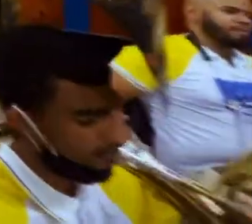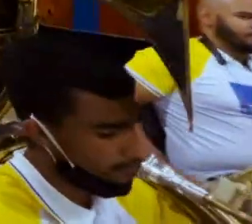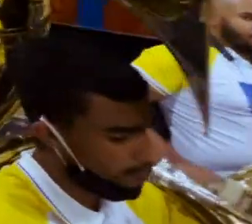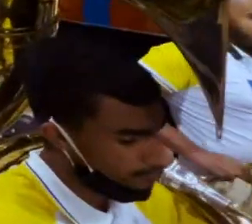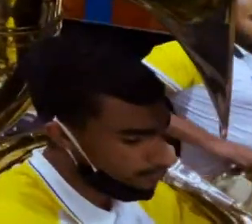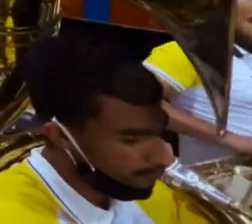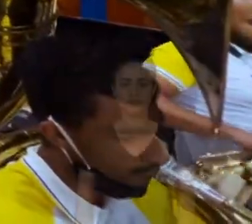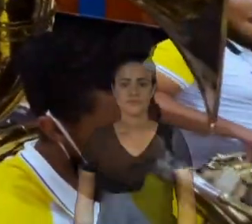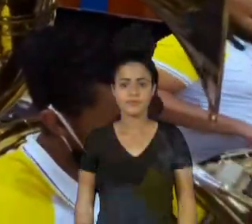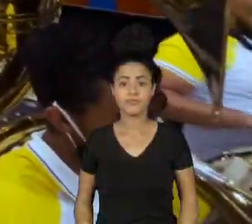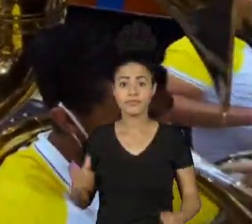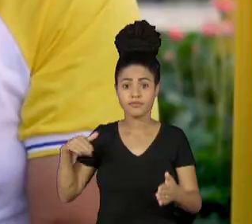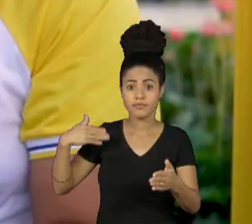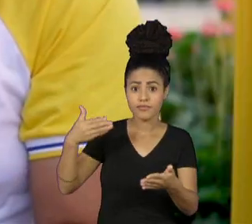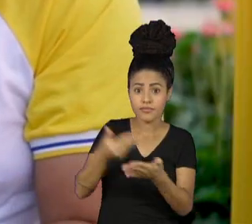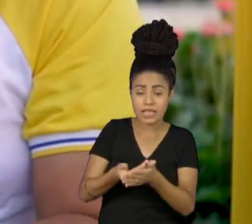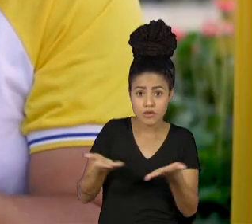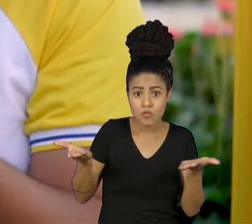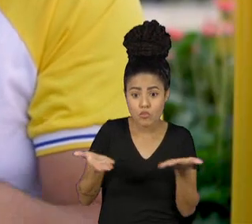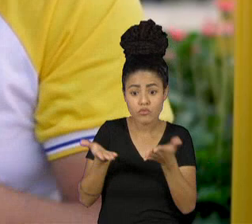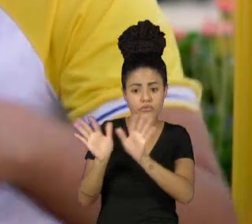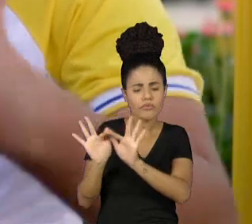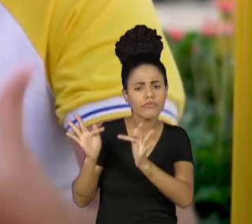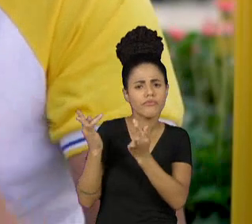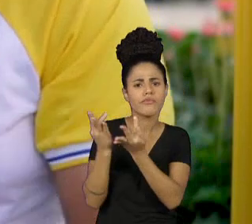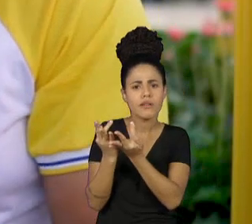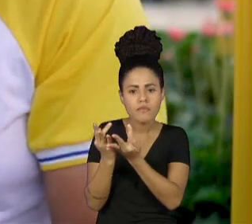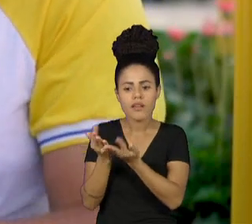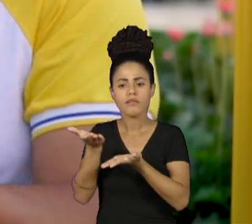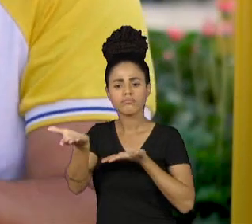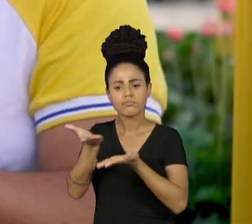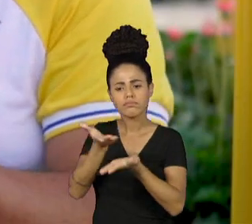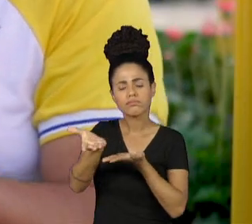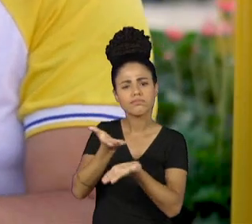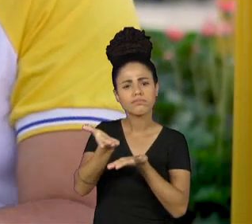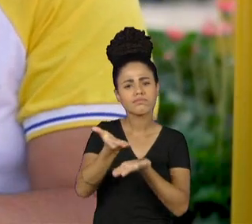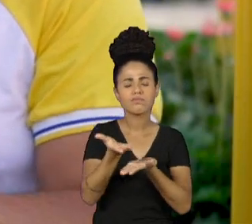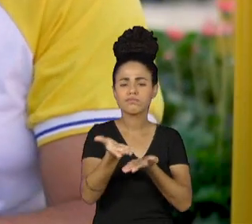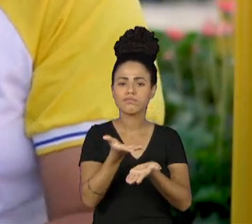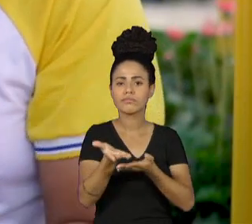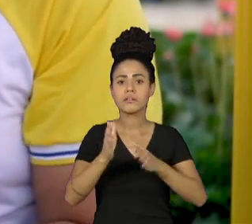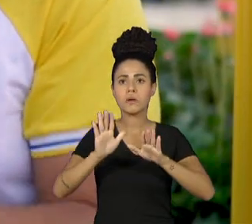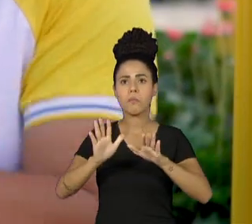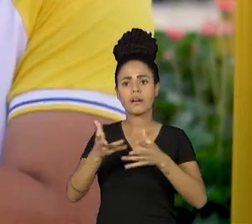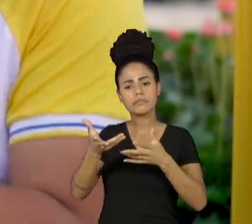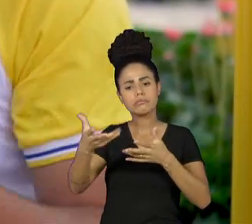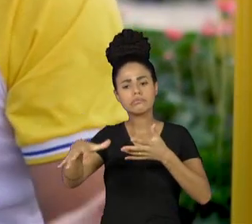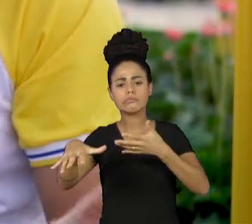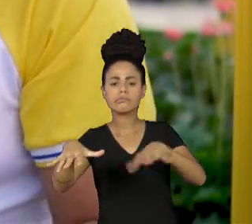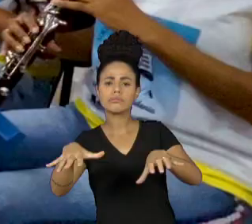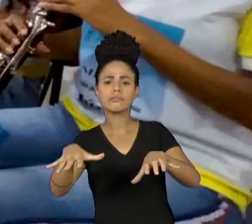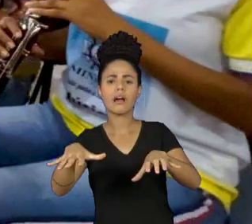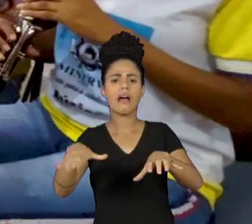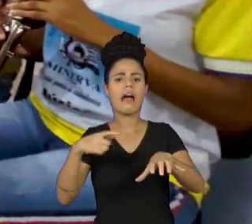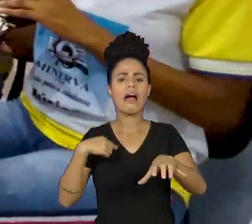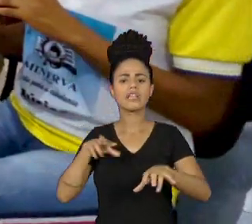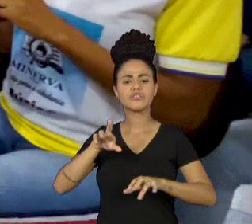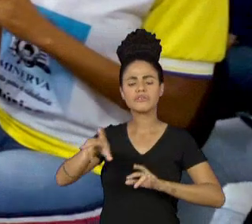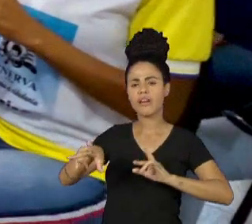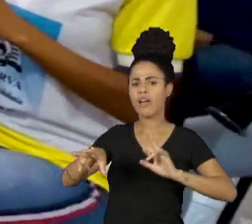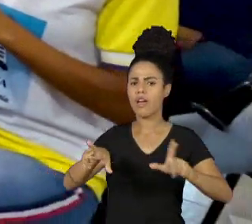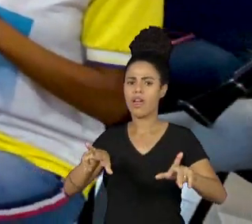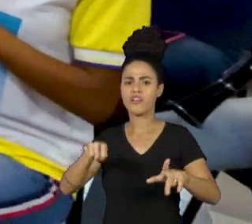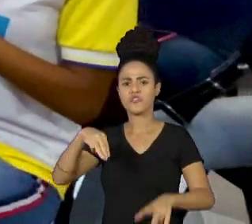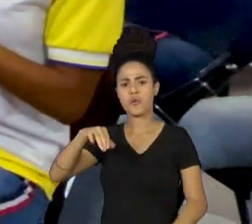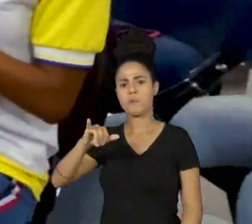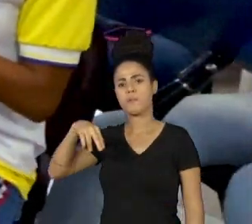até hoje, famílias, assim, se conversam, mas são separadas porque um é Lira e outro é Minerva. Viva o Sertão, com certeza.